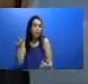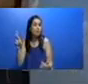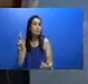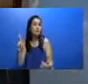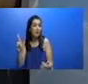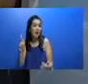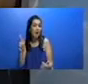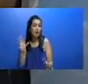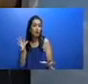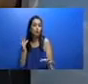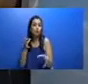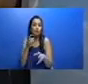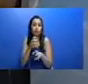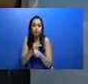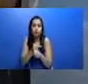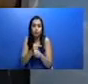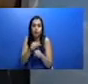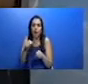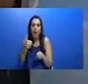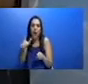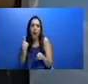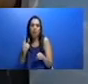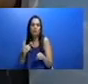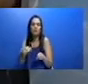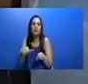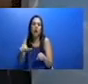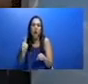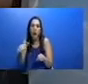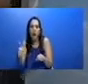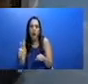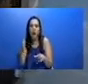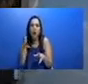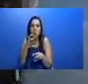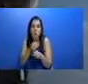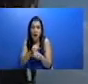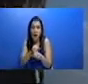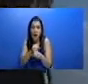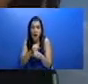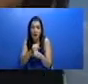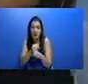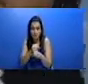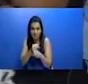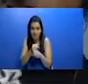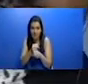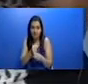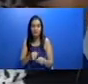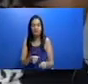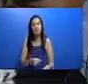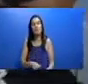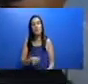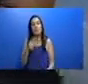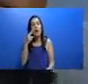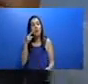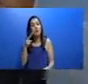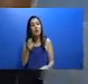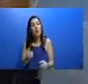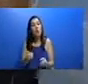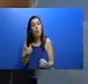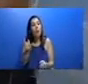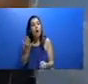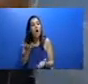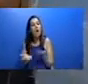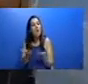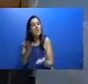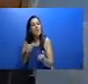desses pacotes até chegar no 33 para descobrir quantos quilos ela levou. Lembrando que cada